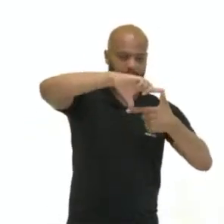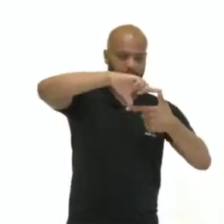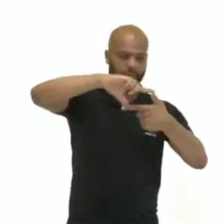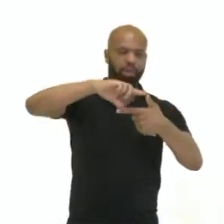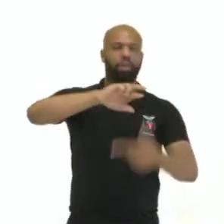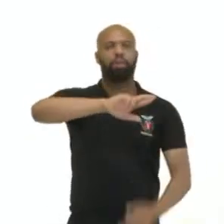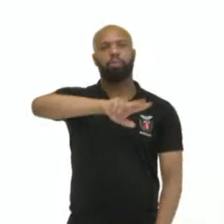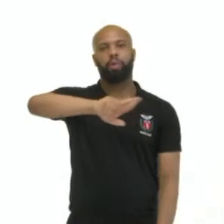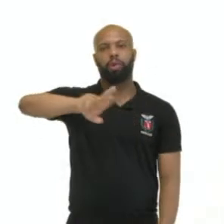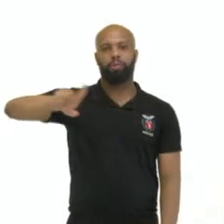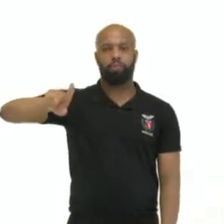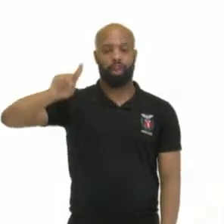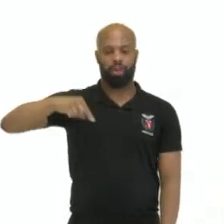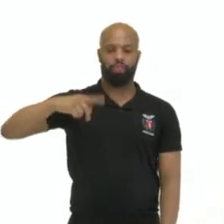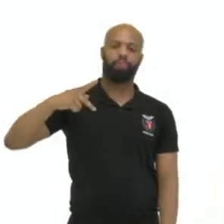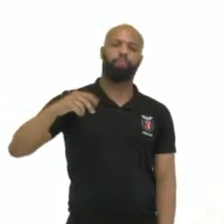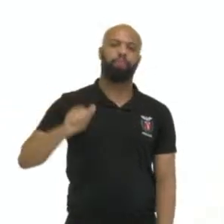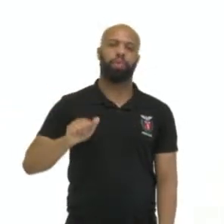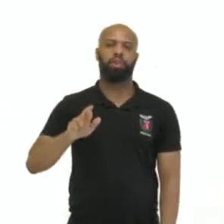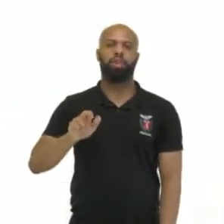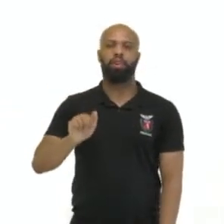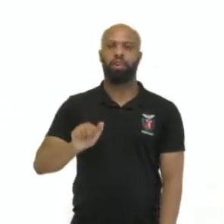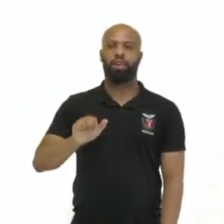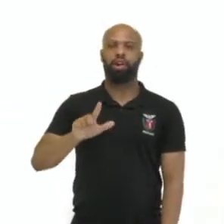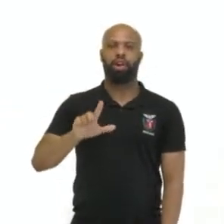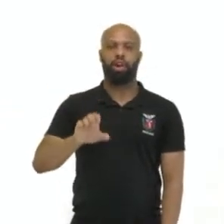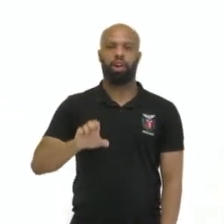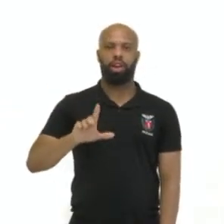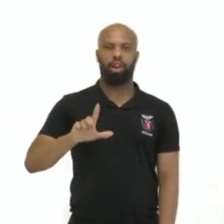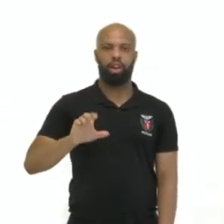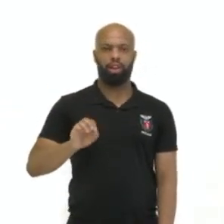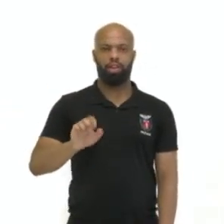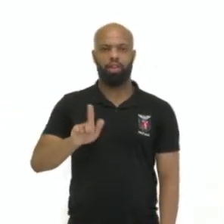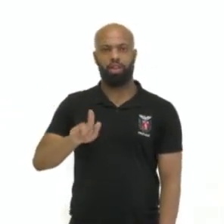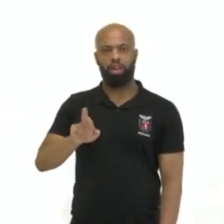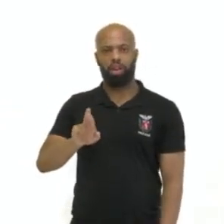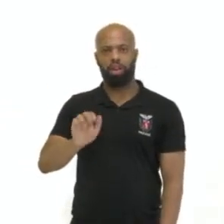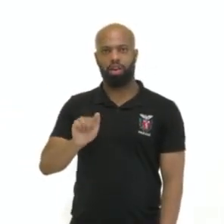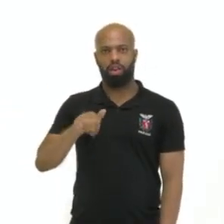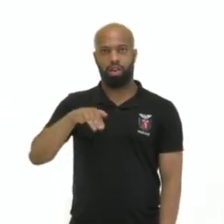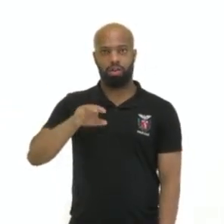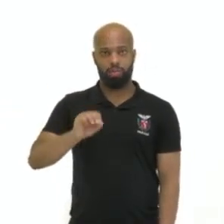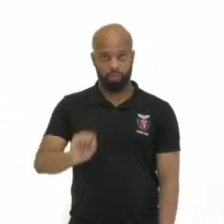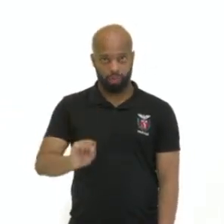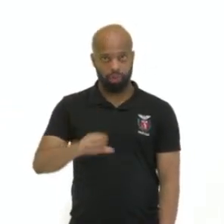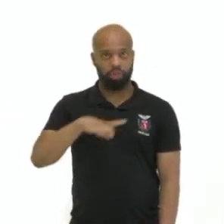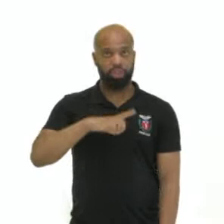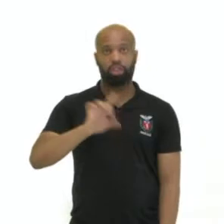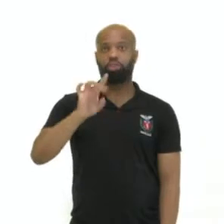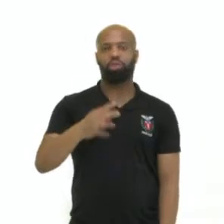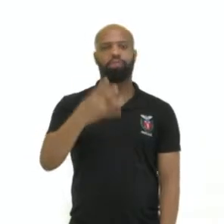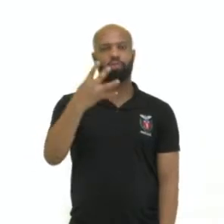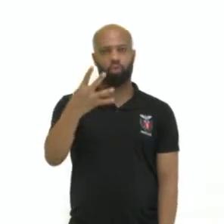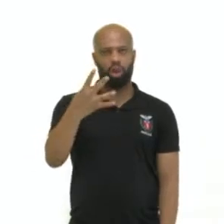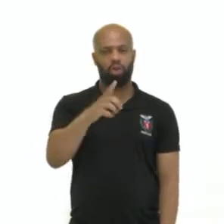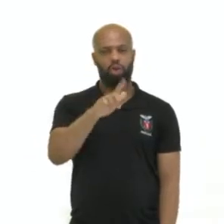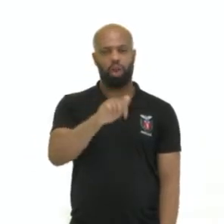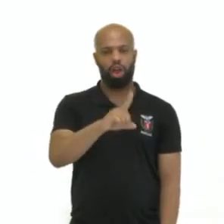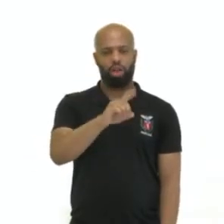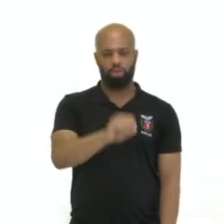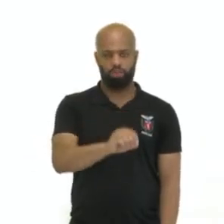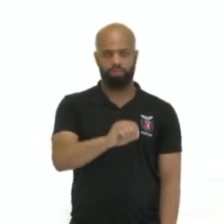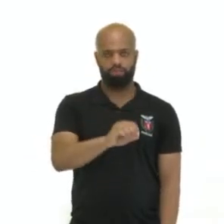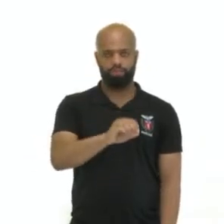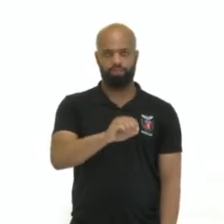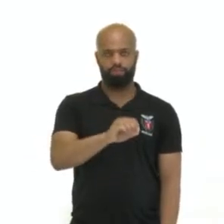paralelogramos? Você lembra? Você sabe? São figuras geométricas que possuem apenas quatro lados, sendo os